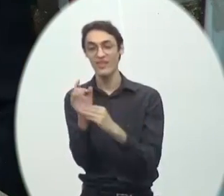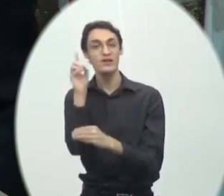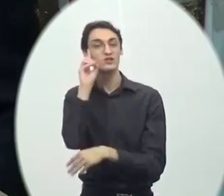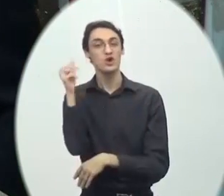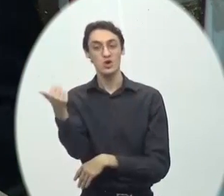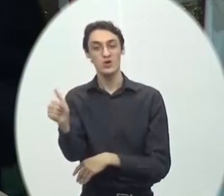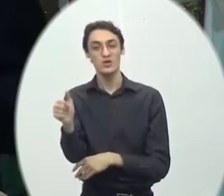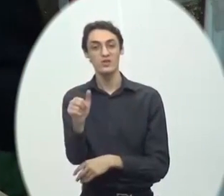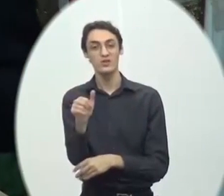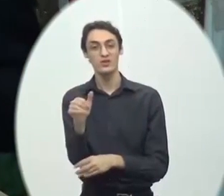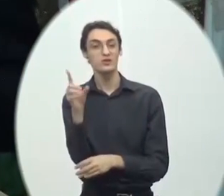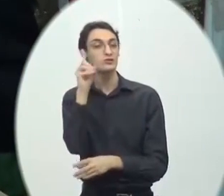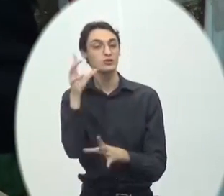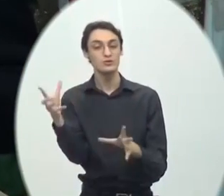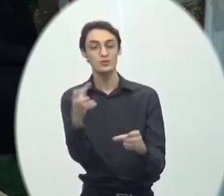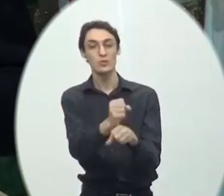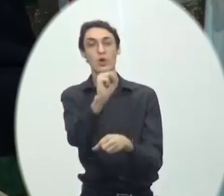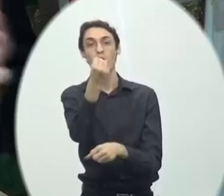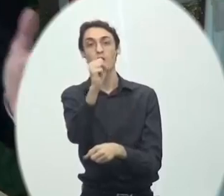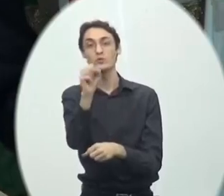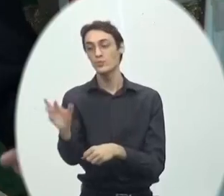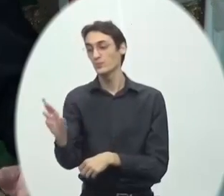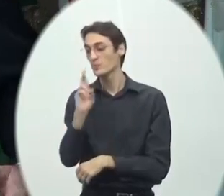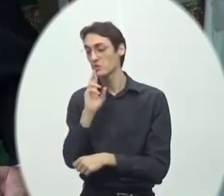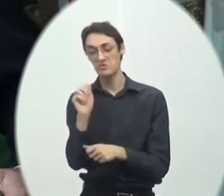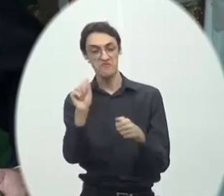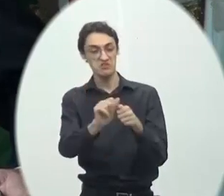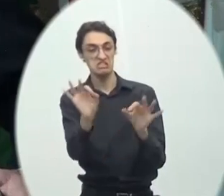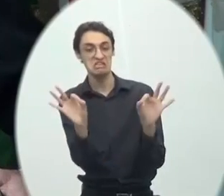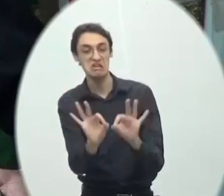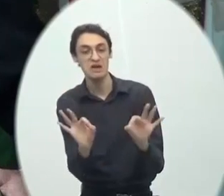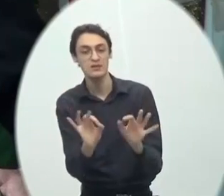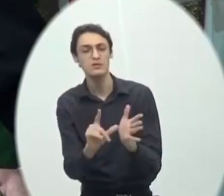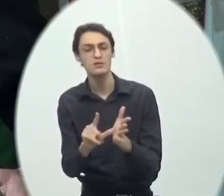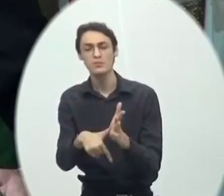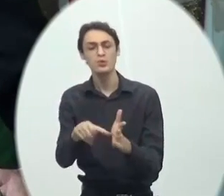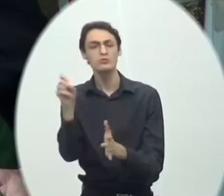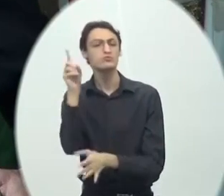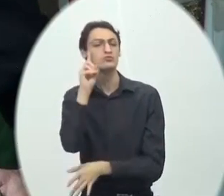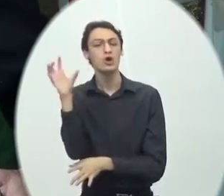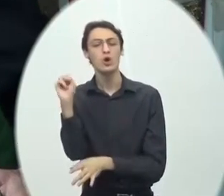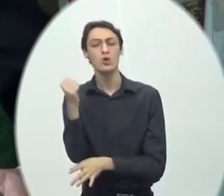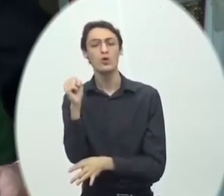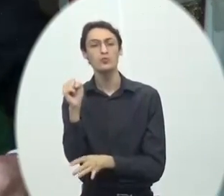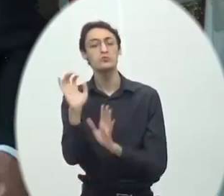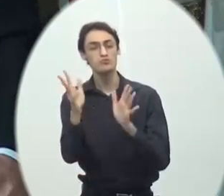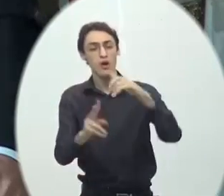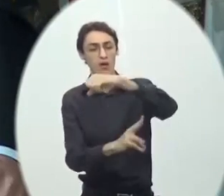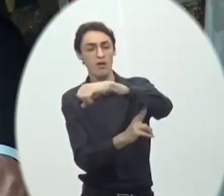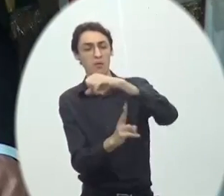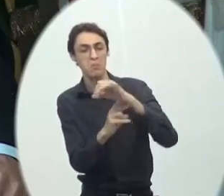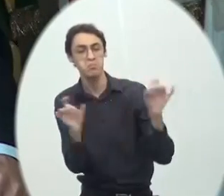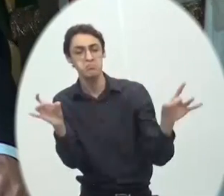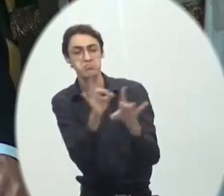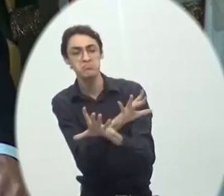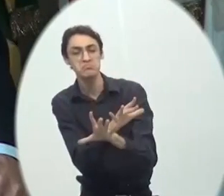dias. Ela respondeu que não ia fazer. 8 dias depois foi inaugurado, colocado lá que se